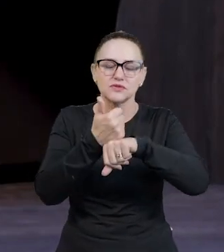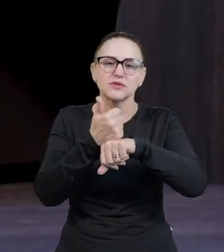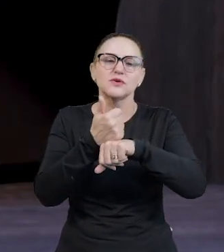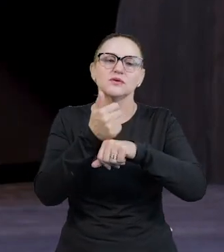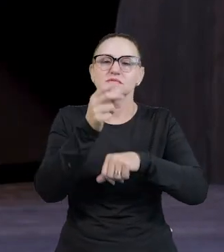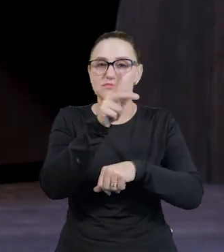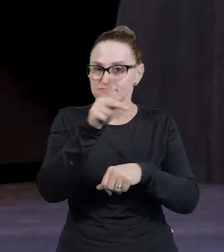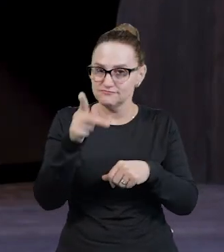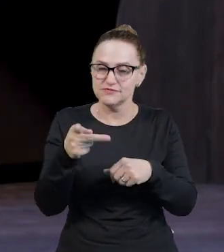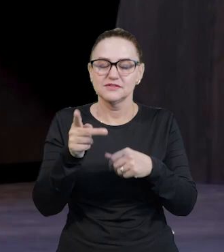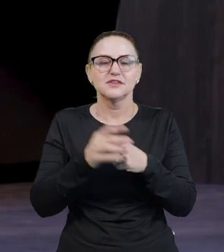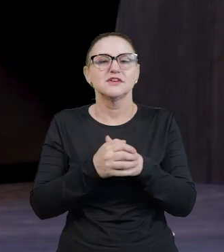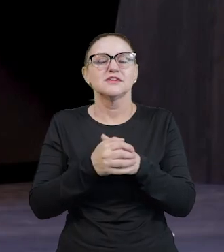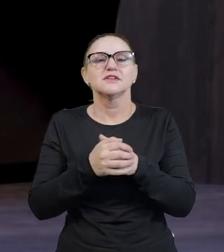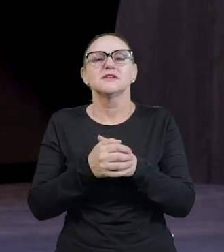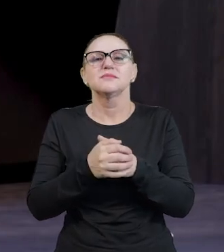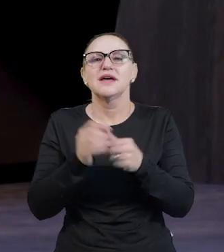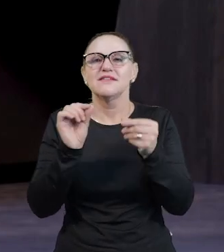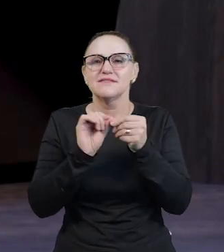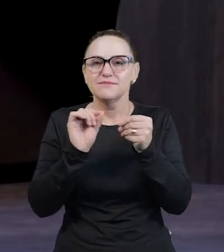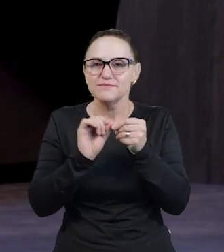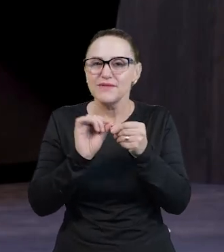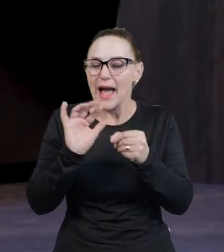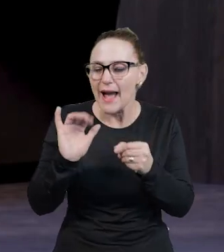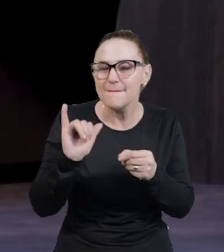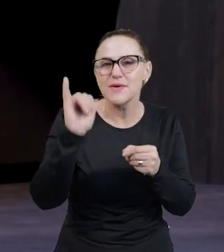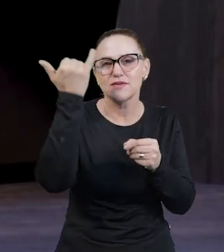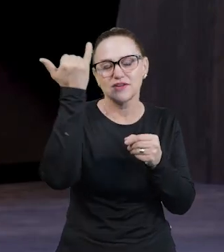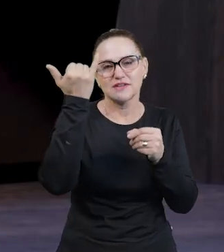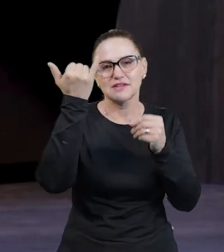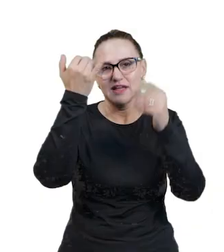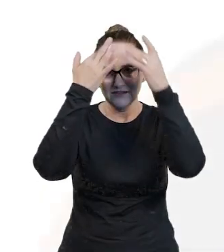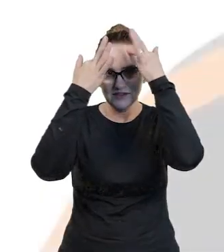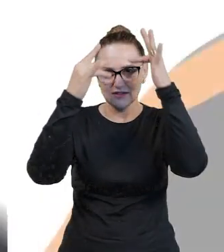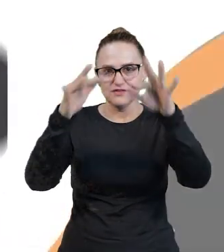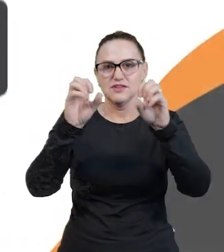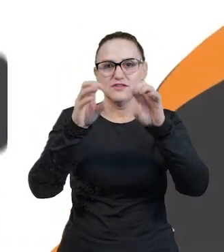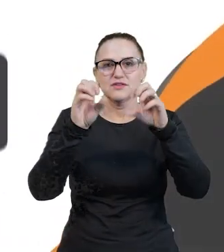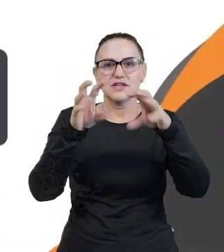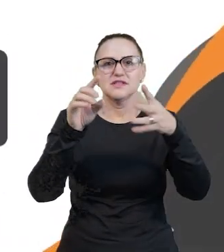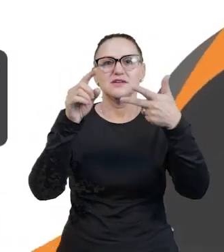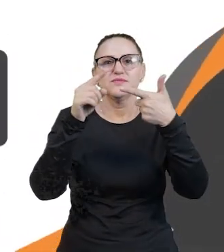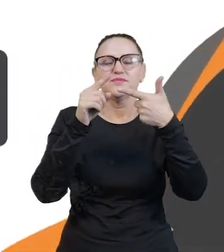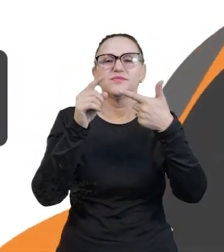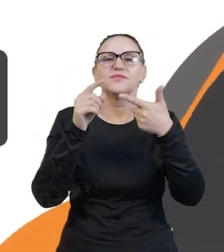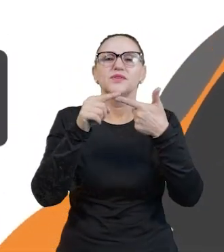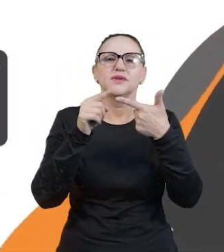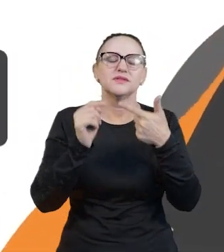comigo, para que a gente faça bom proveito de Filosofia da Educação 2.